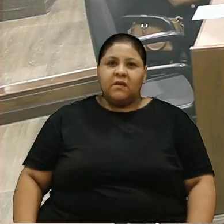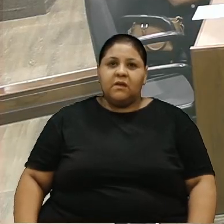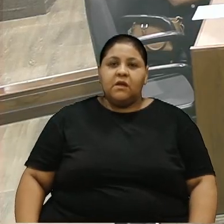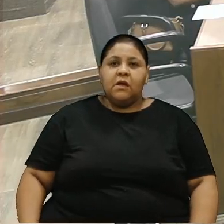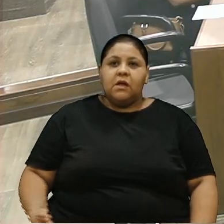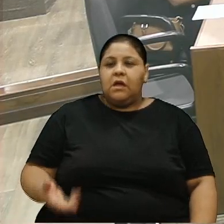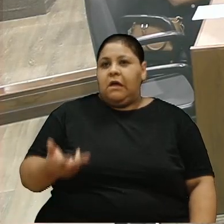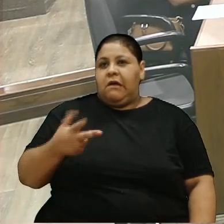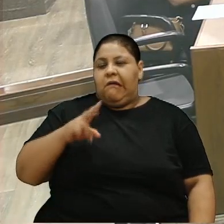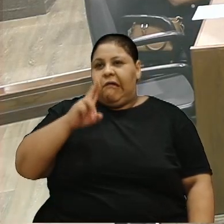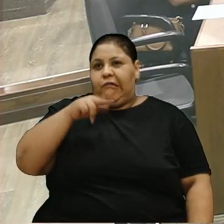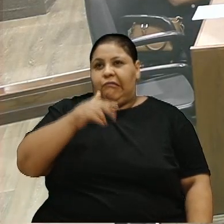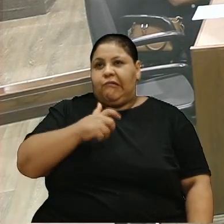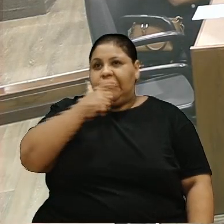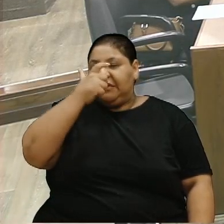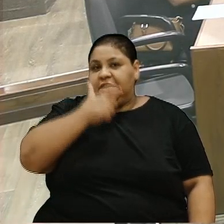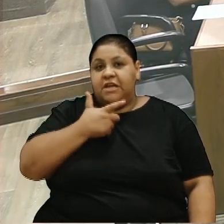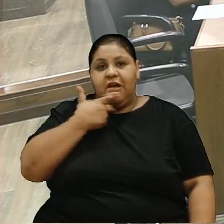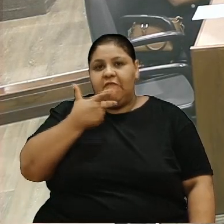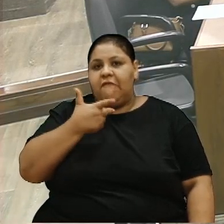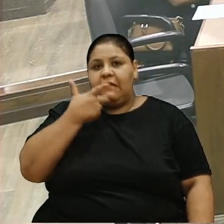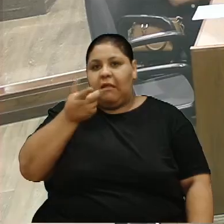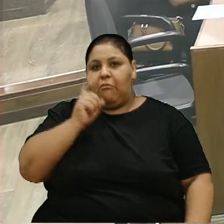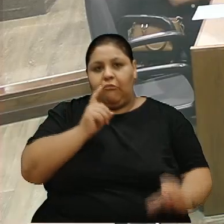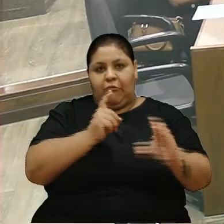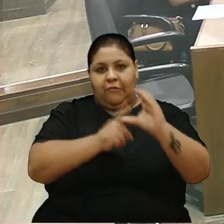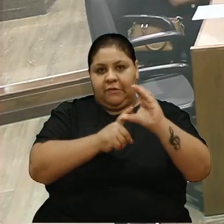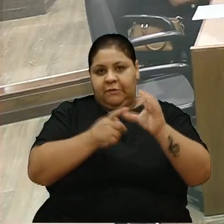falaria isso para um comunista, mas muito obrigado.